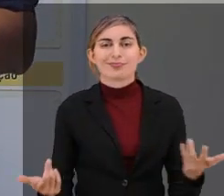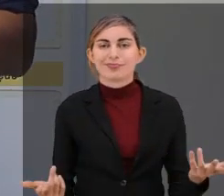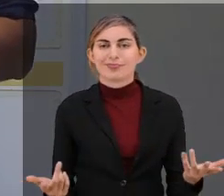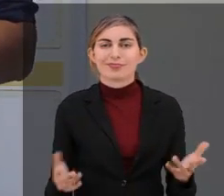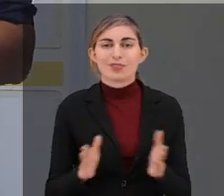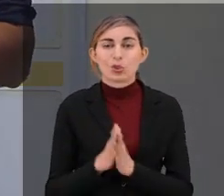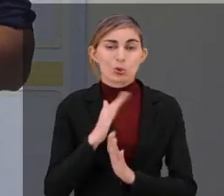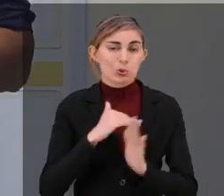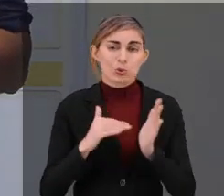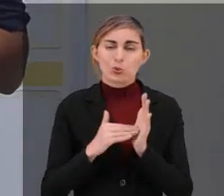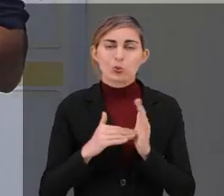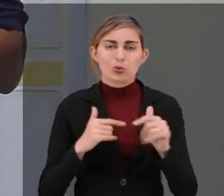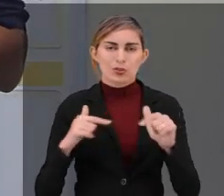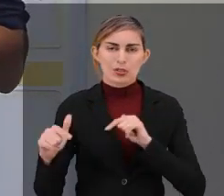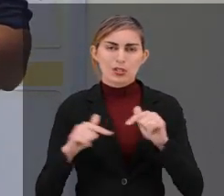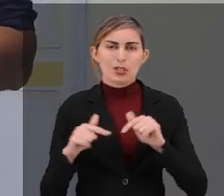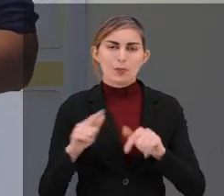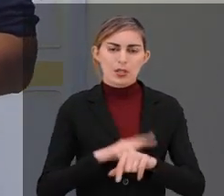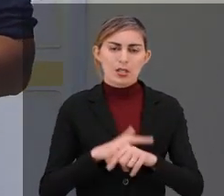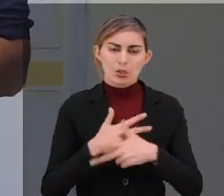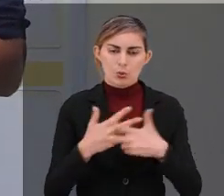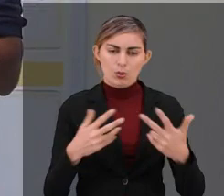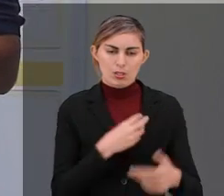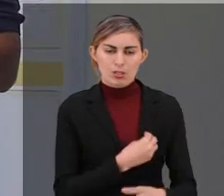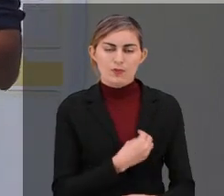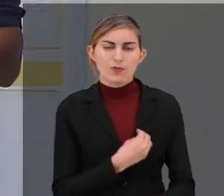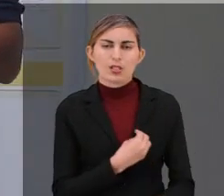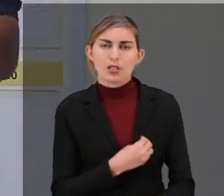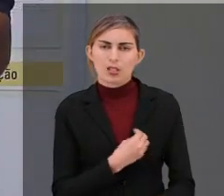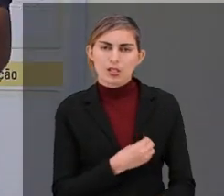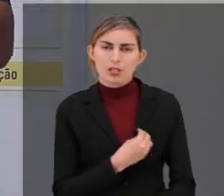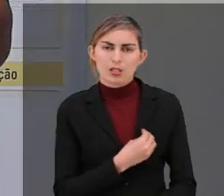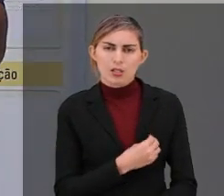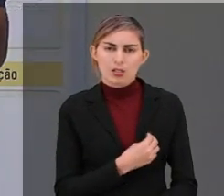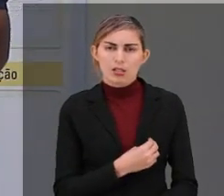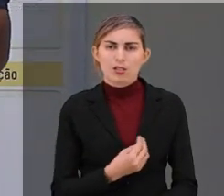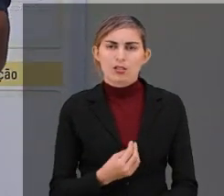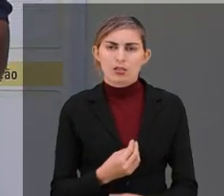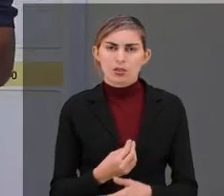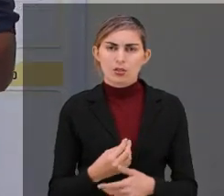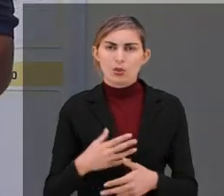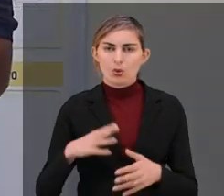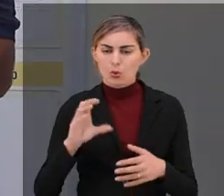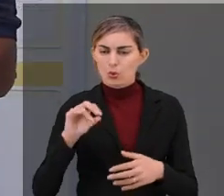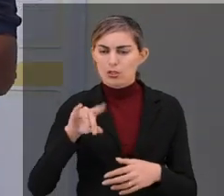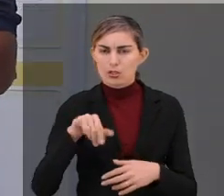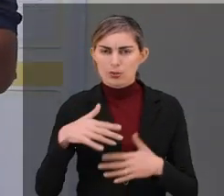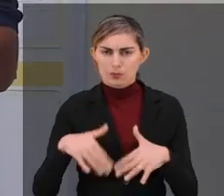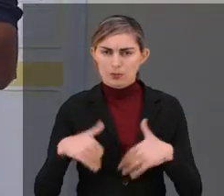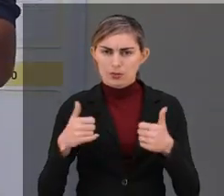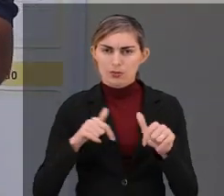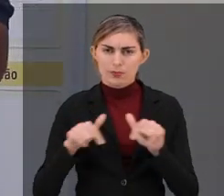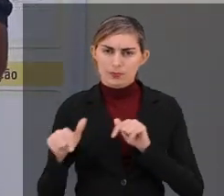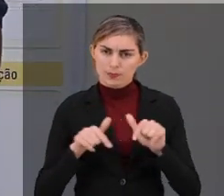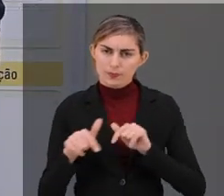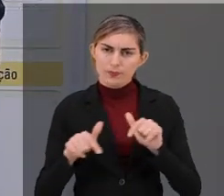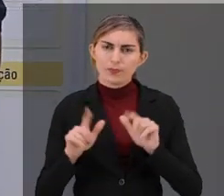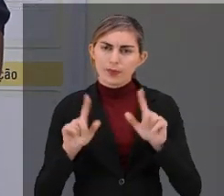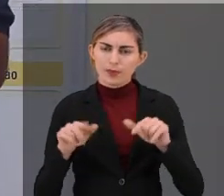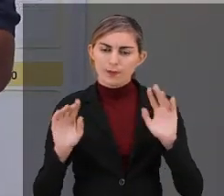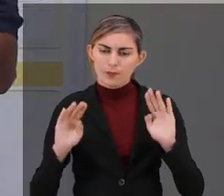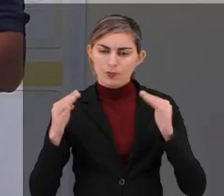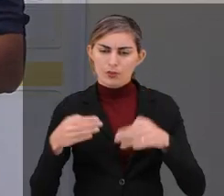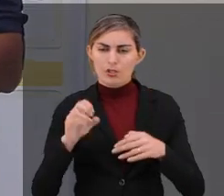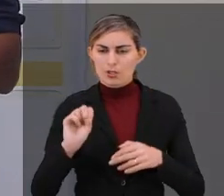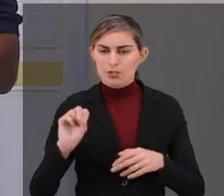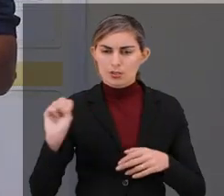que leva o trabalhador a ter uma qualidade de vida, a ter uma condição melhor de trabalho, é voltado